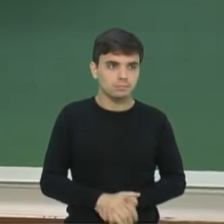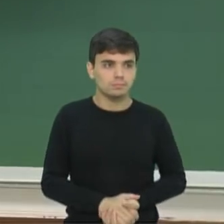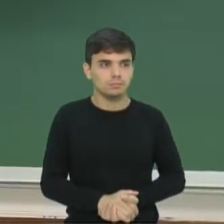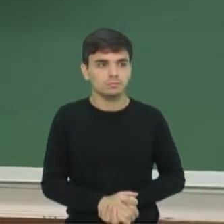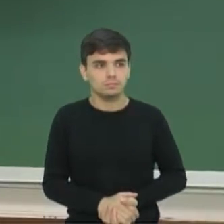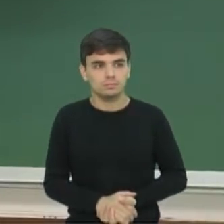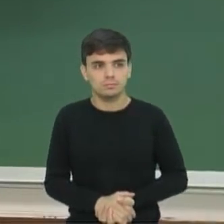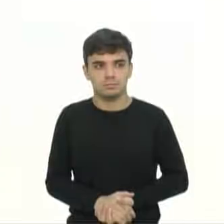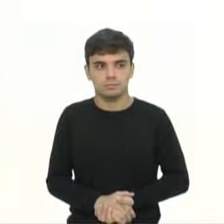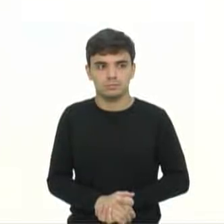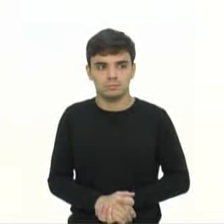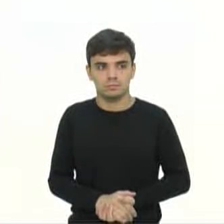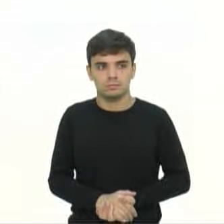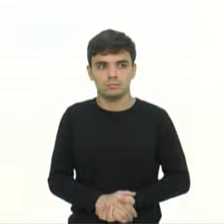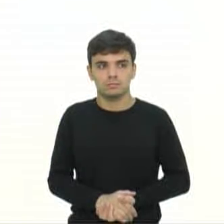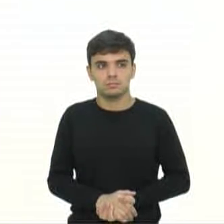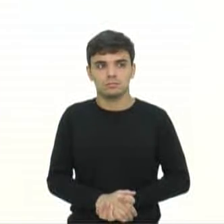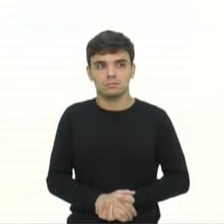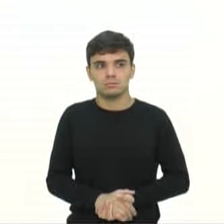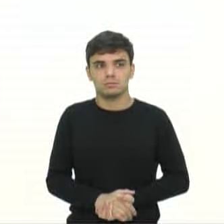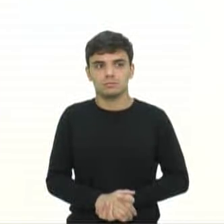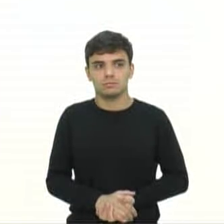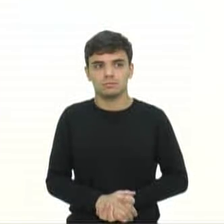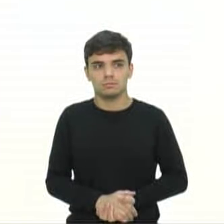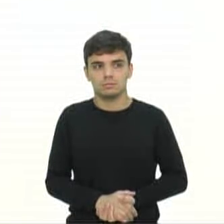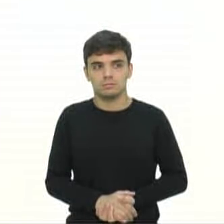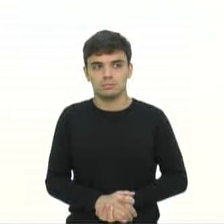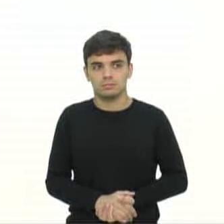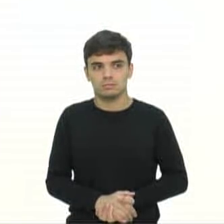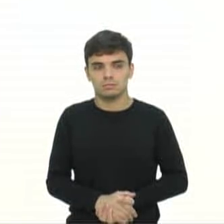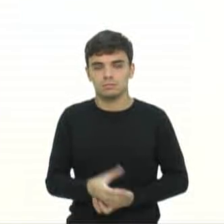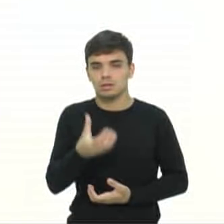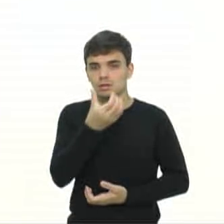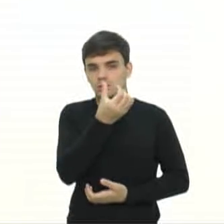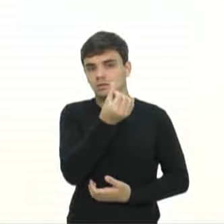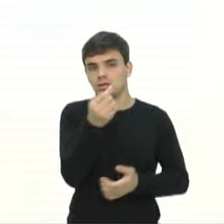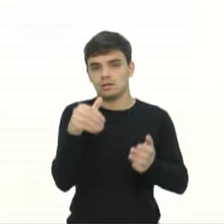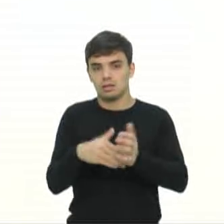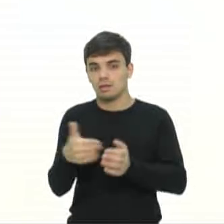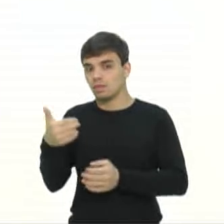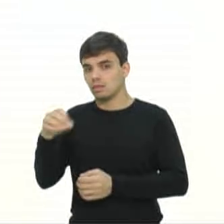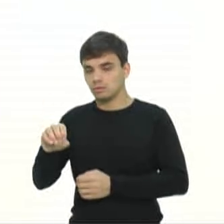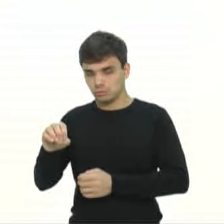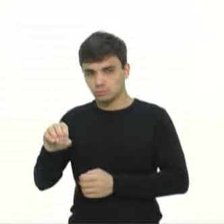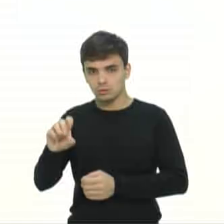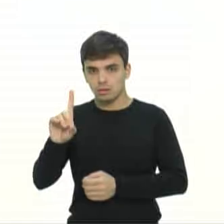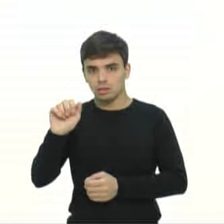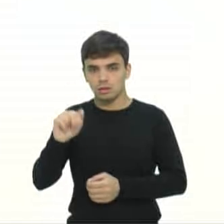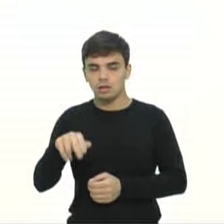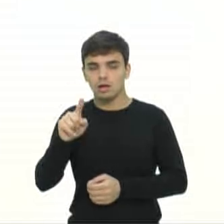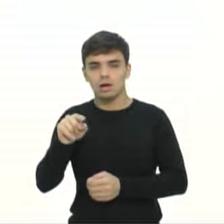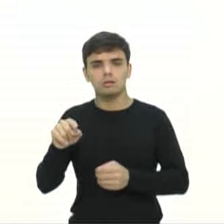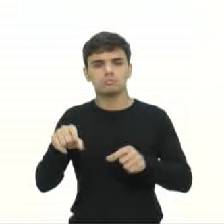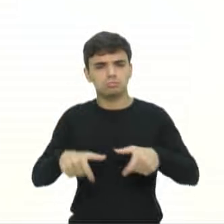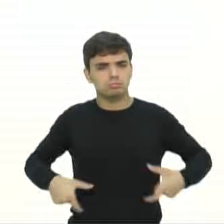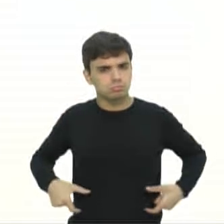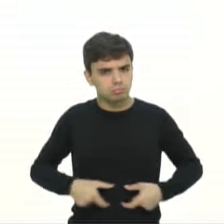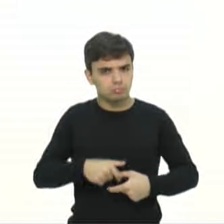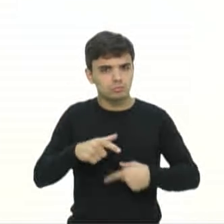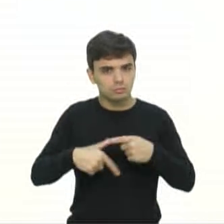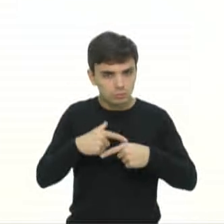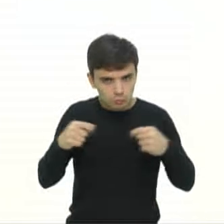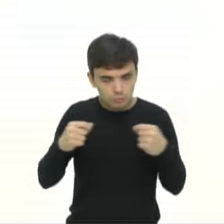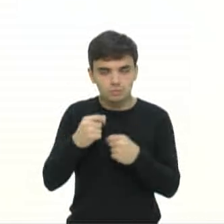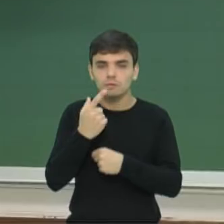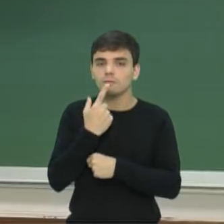está retratado aqui na graduação superior novamente. Então temos do 6º ao 10º Dan, que são as faixas, as cores das faixas que